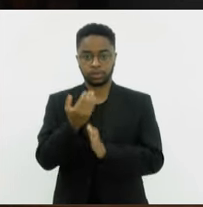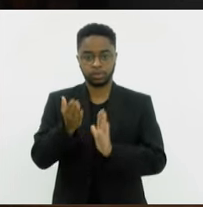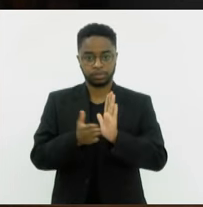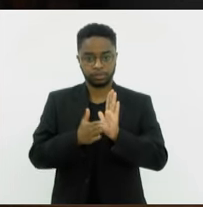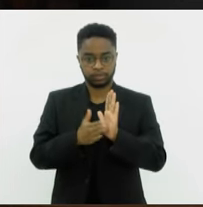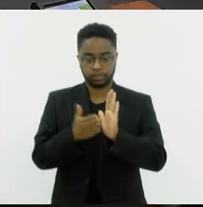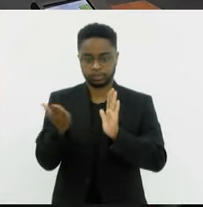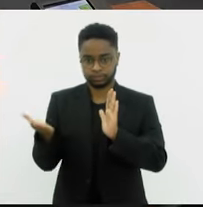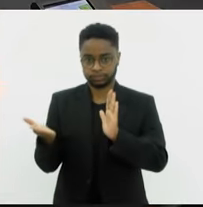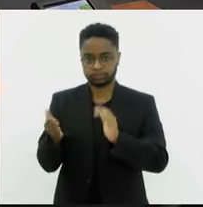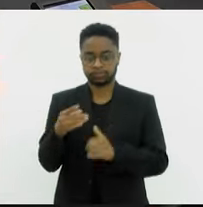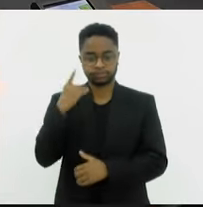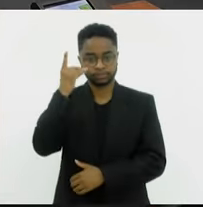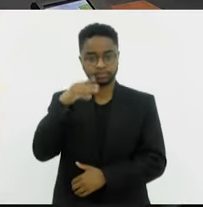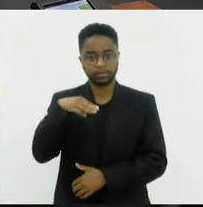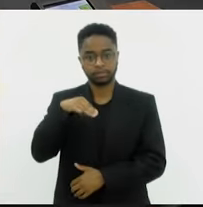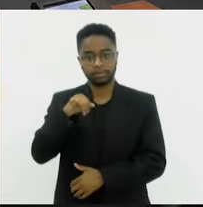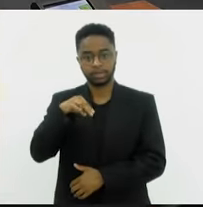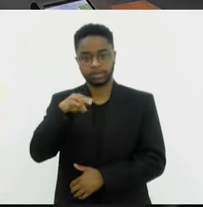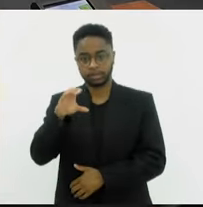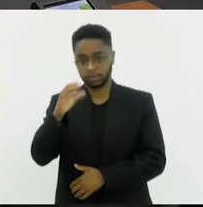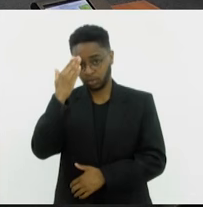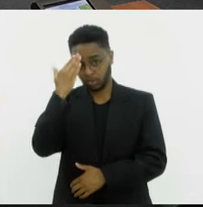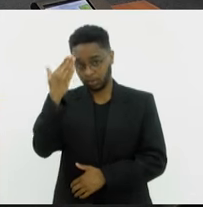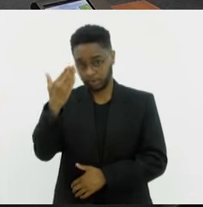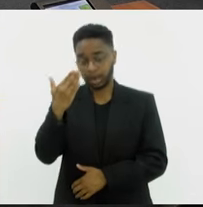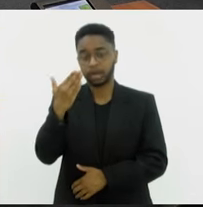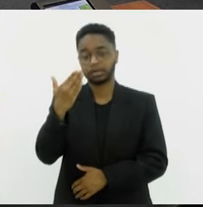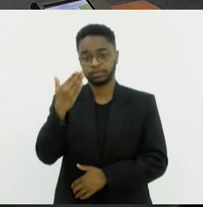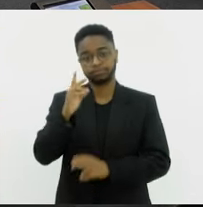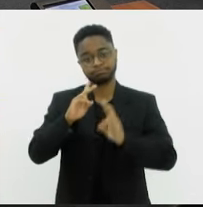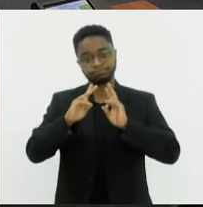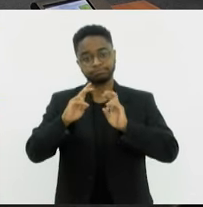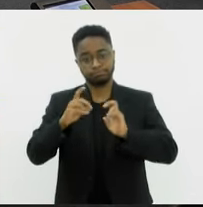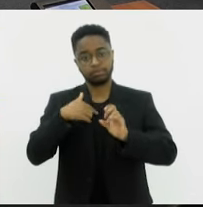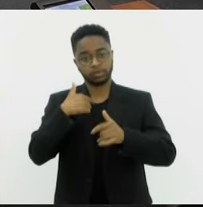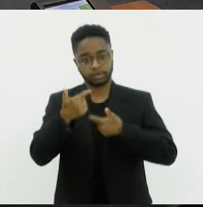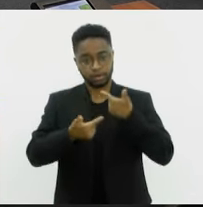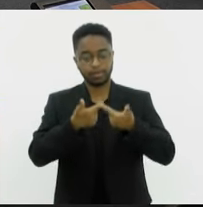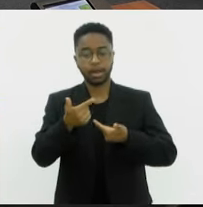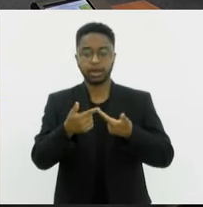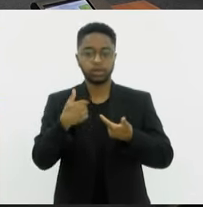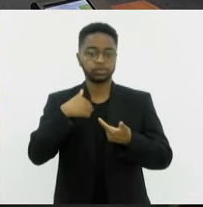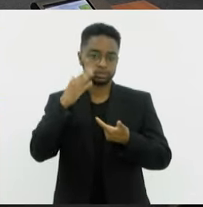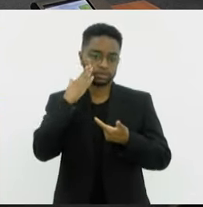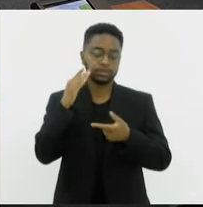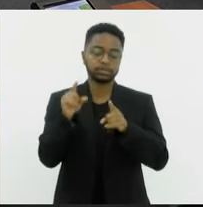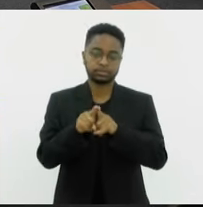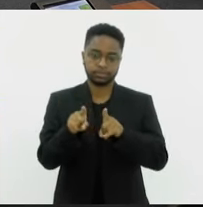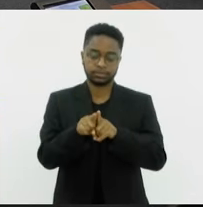Deputado Carlos Mink, obrigado aí pelo reconhecimento do trabalho. Sei que é uma pauta também